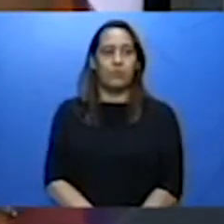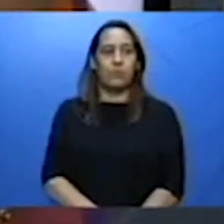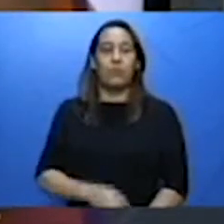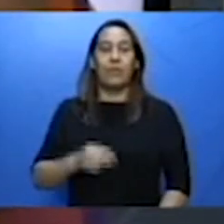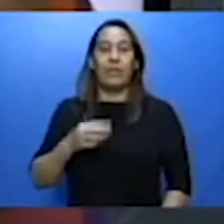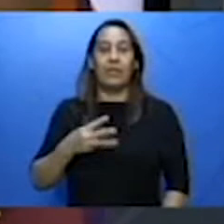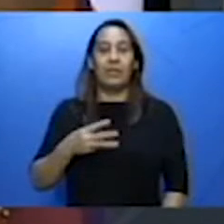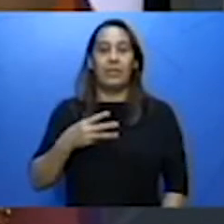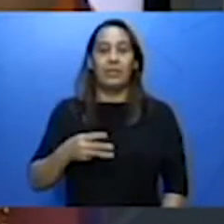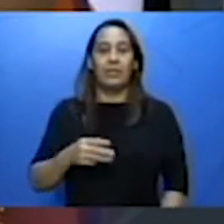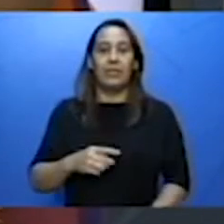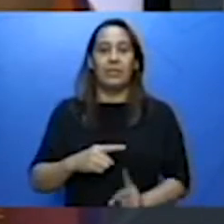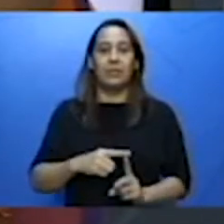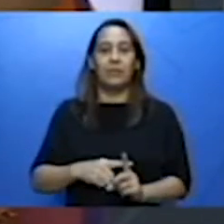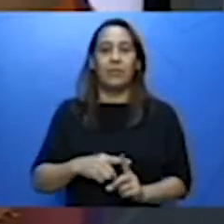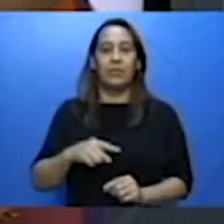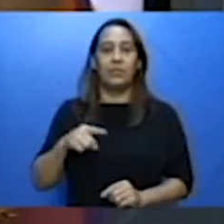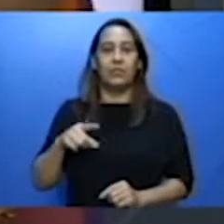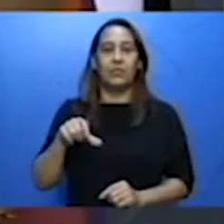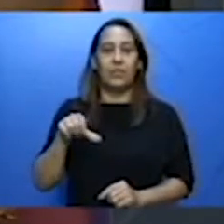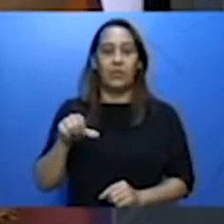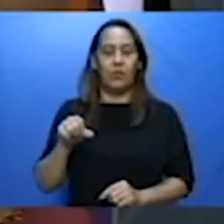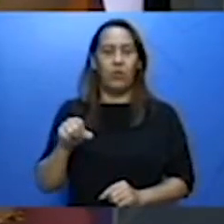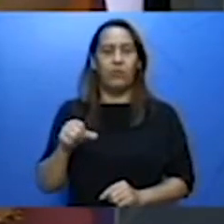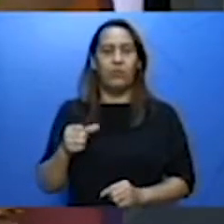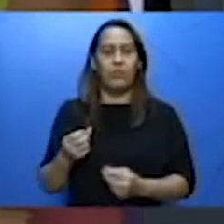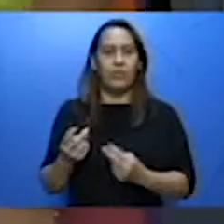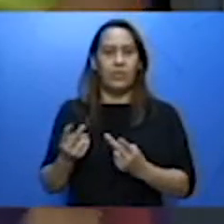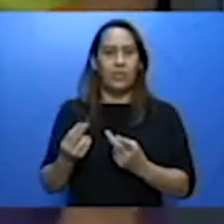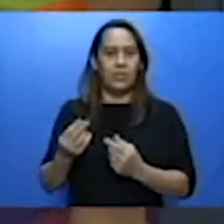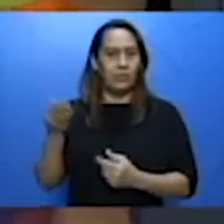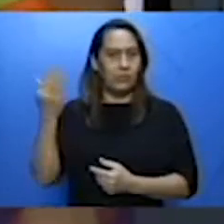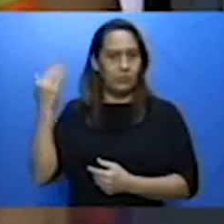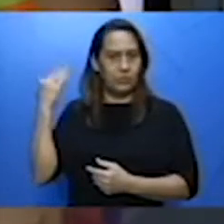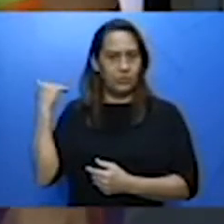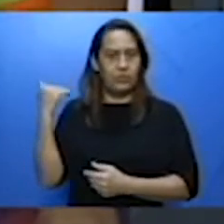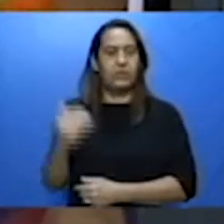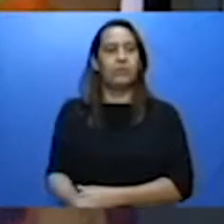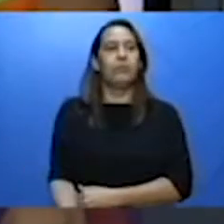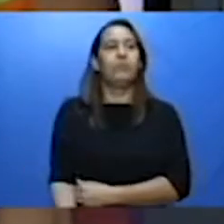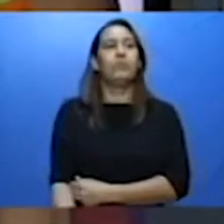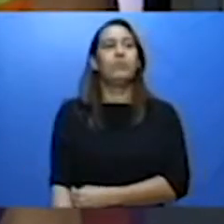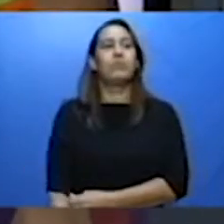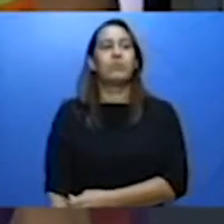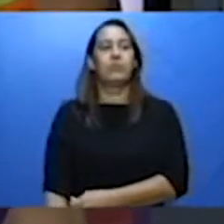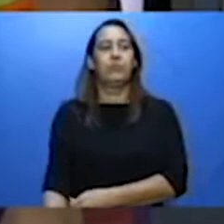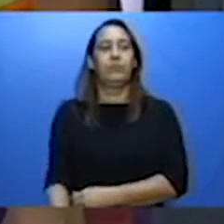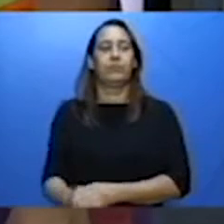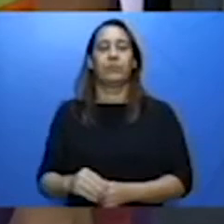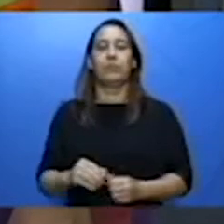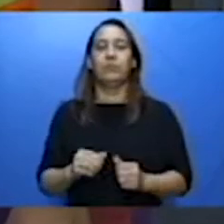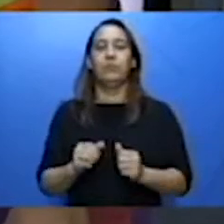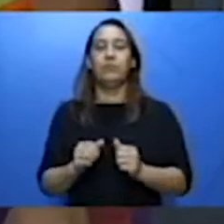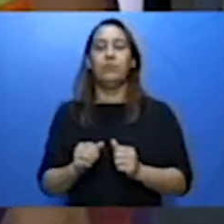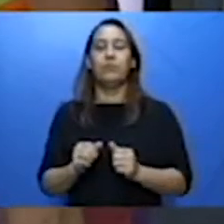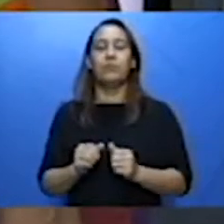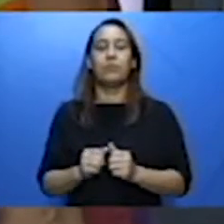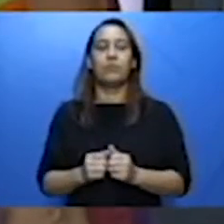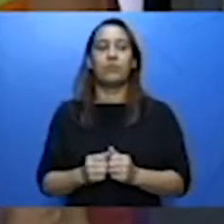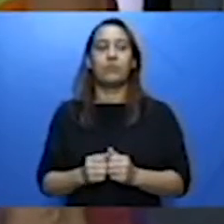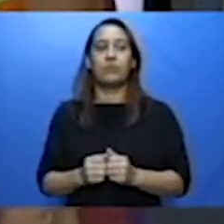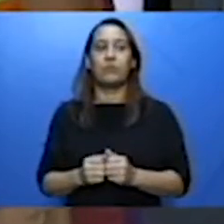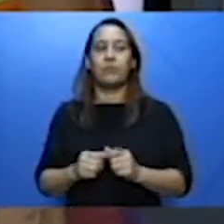33 mais 19. Olha aqui, ó, unidades. Então, todos os números que estão aqui, eu sei